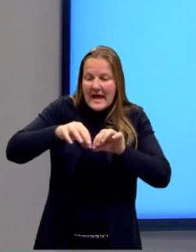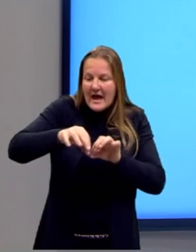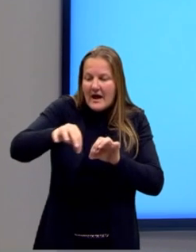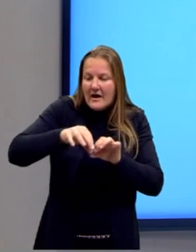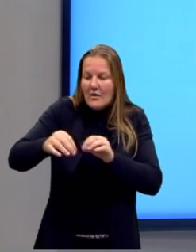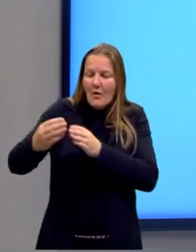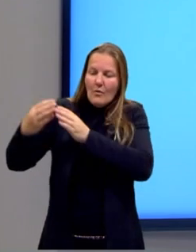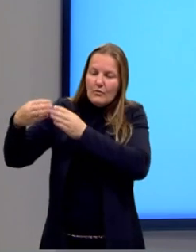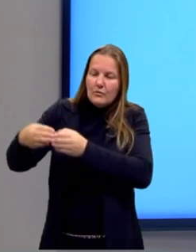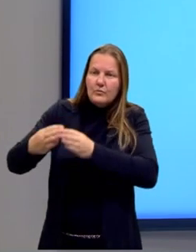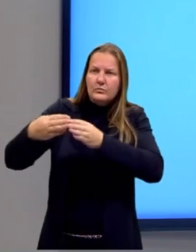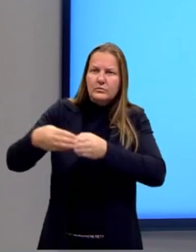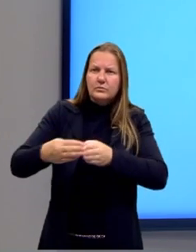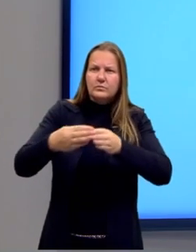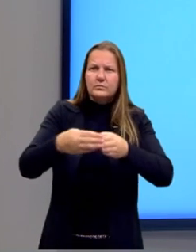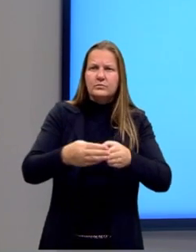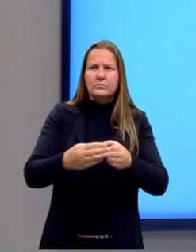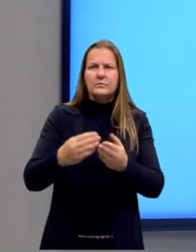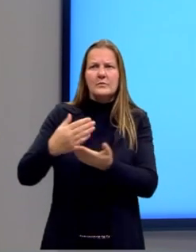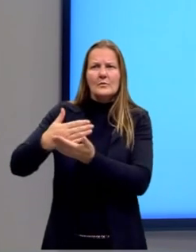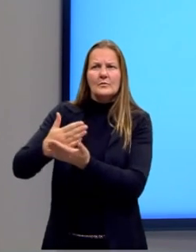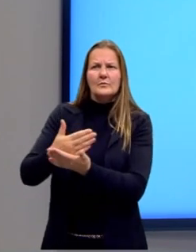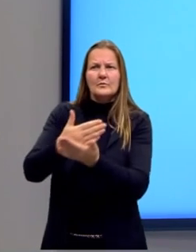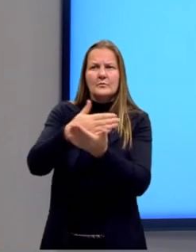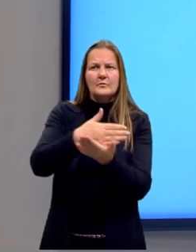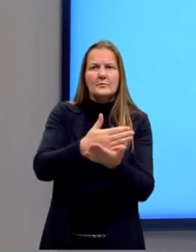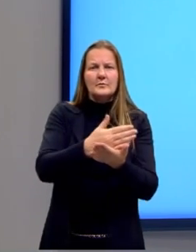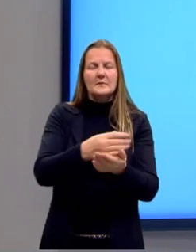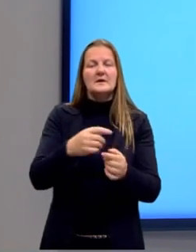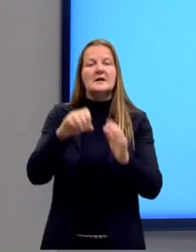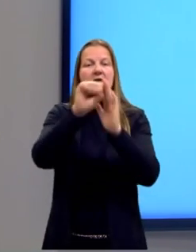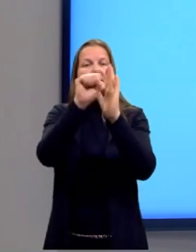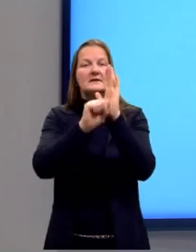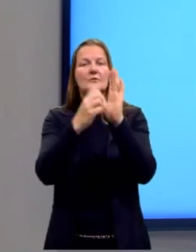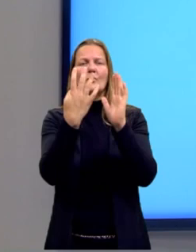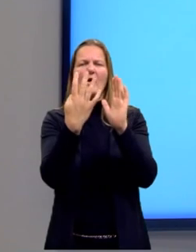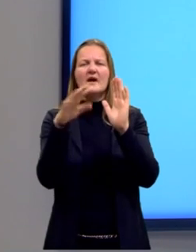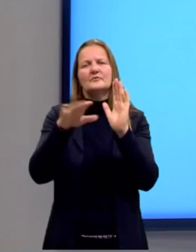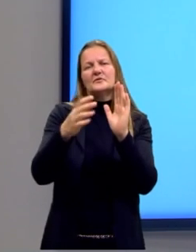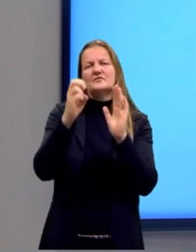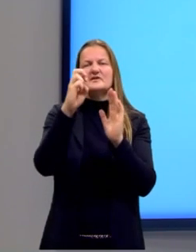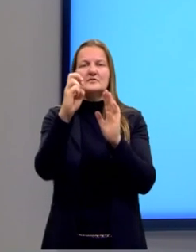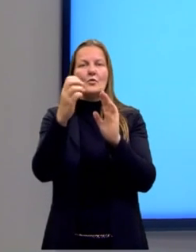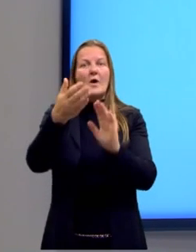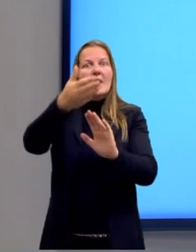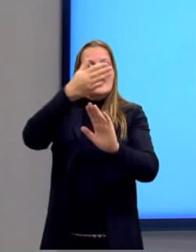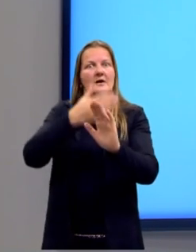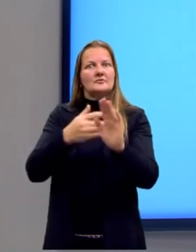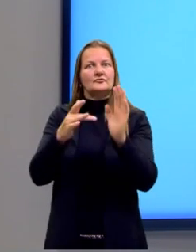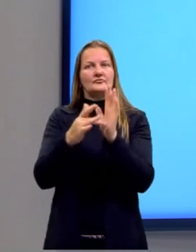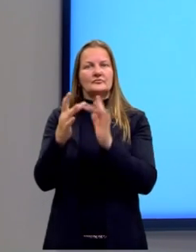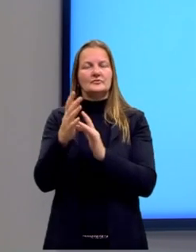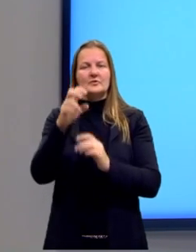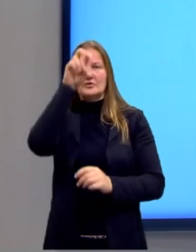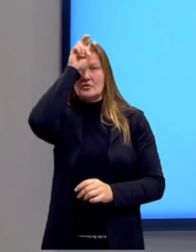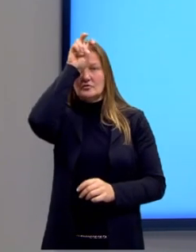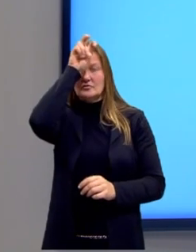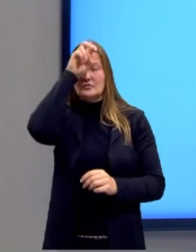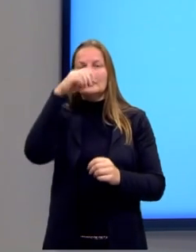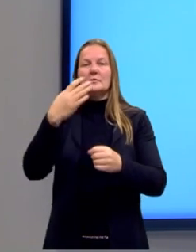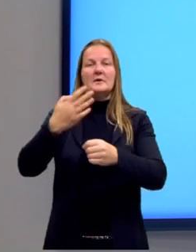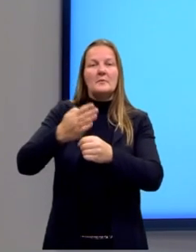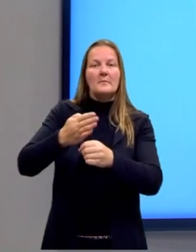navegações por volta então do século 4 ou 5 antes de Cristo então ele com os egípcios e